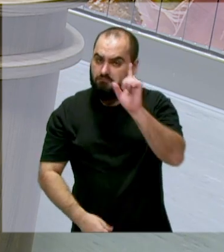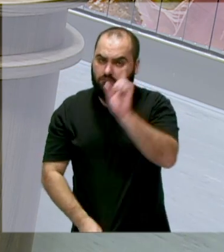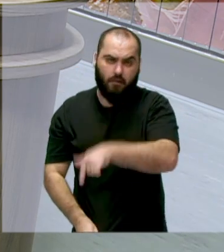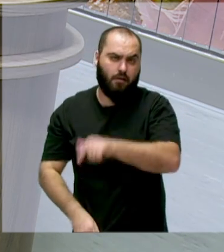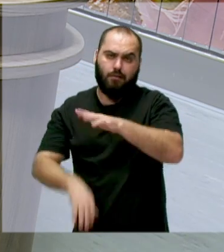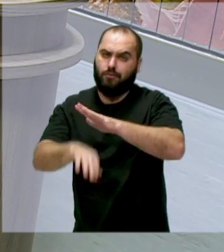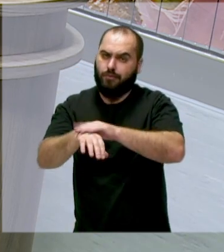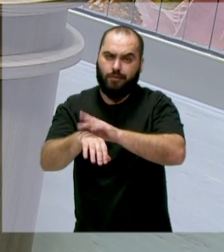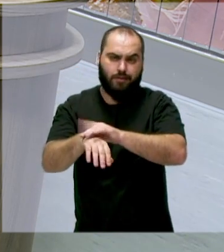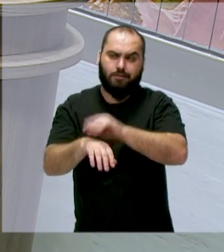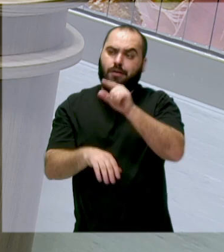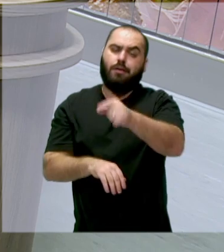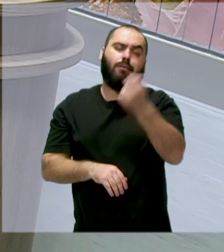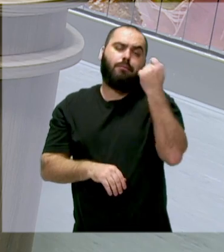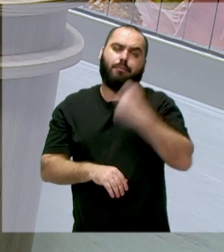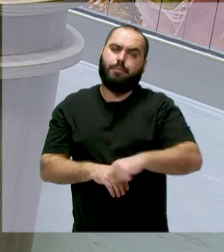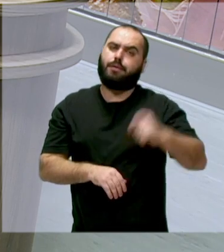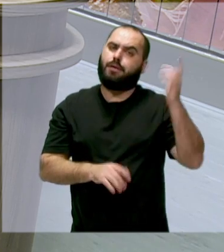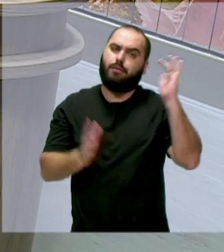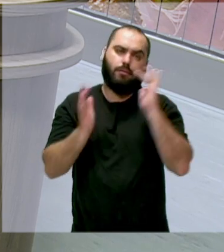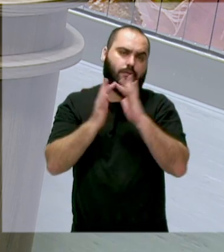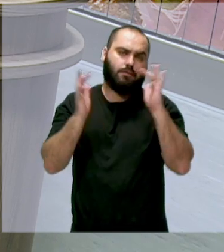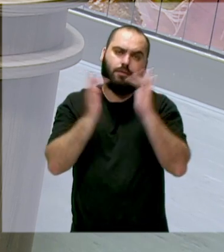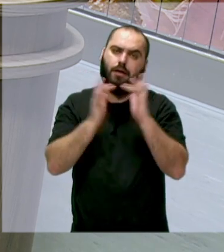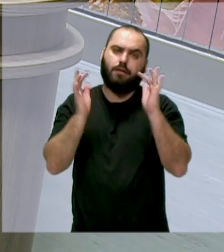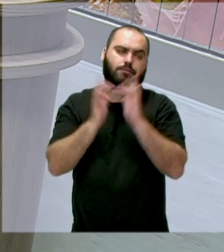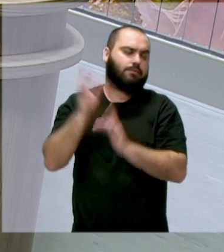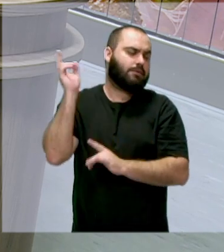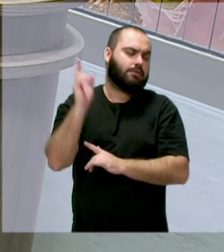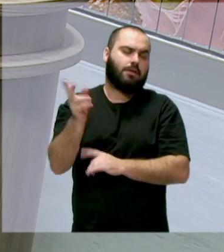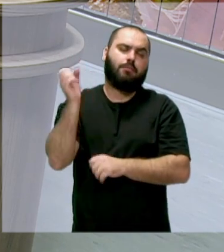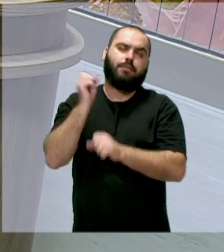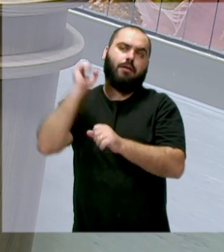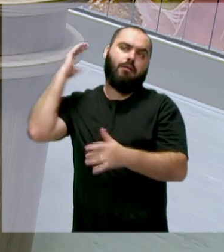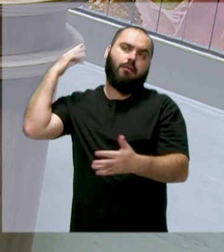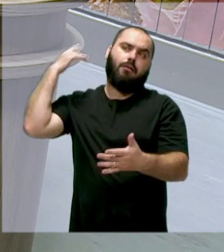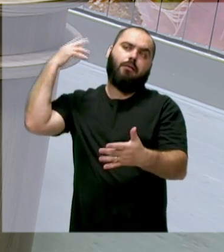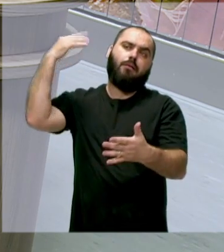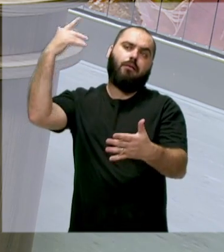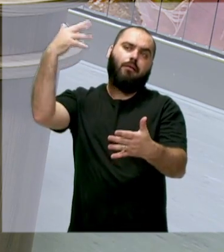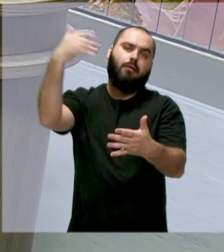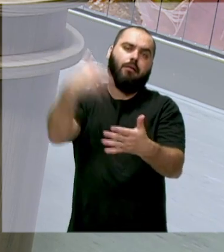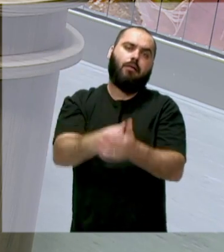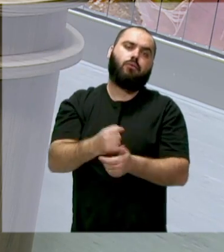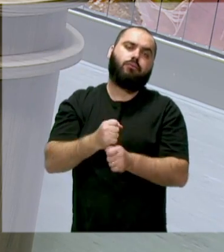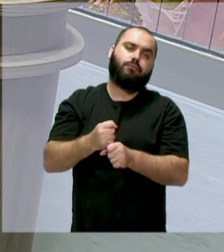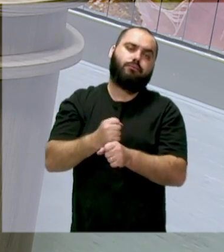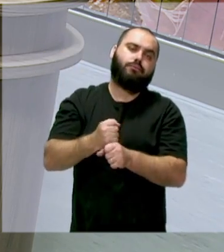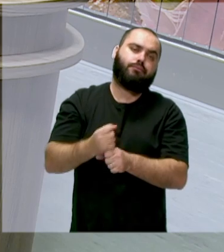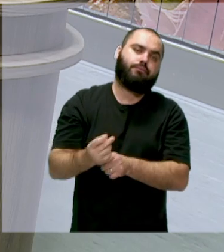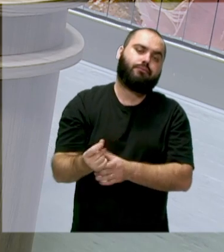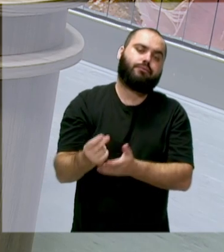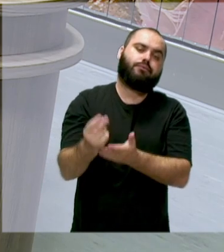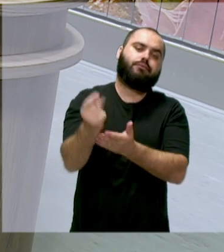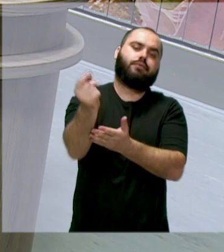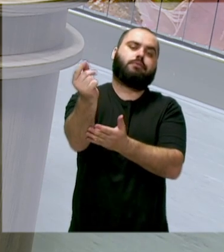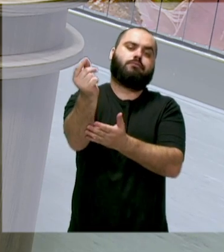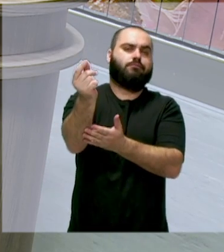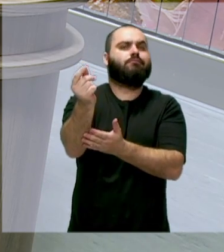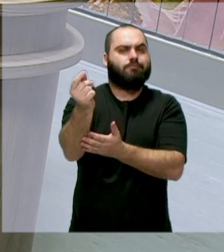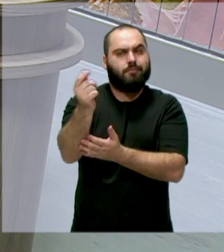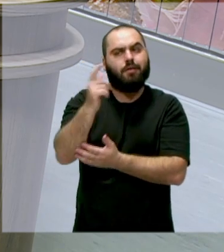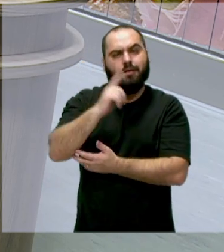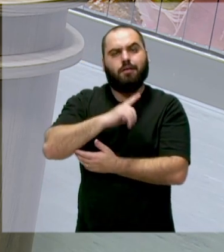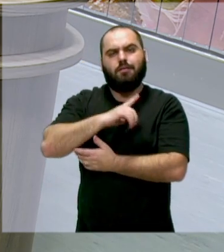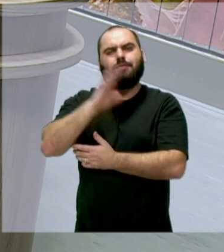mais jeito, a gente vai ter que conviver com ela durante muito e muito tempo. Principalmente se acontece aquilo que nós falávamos no